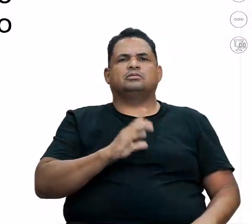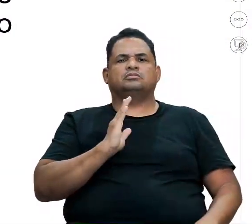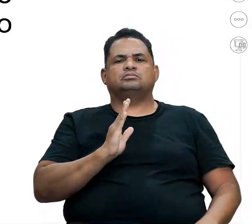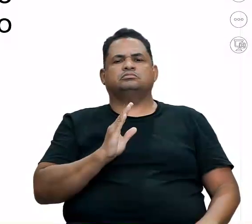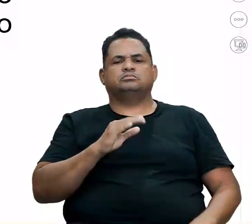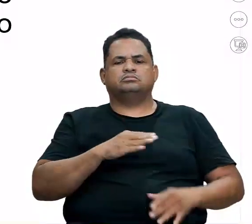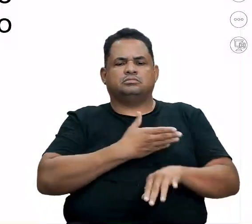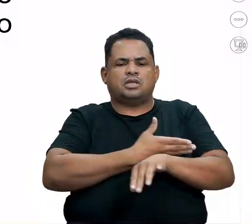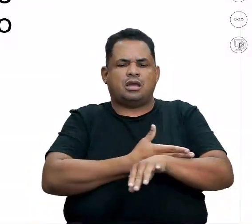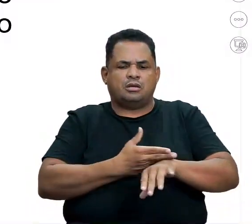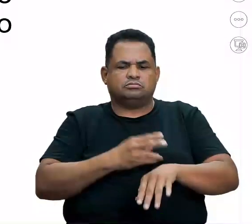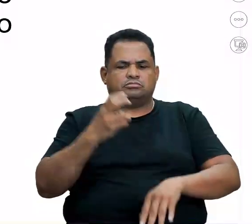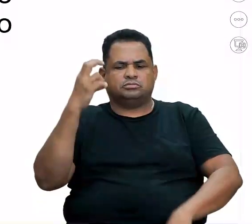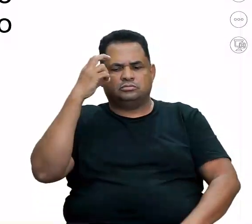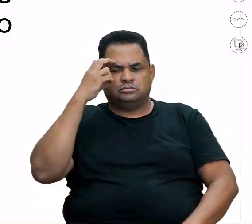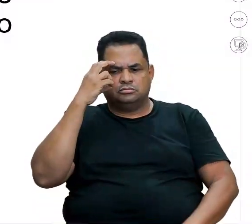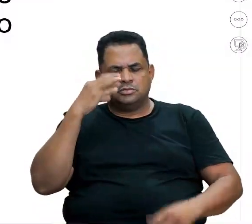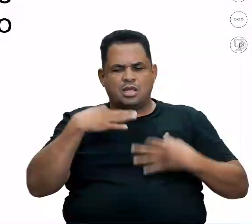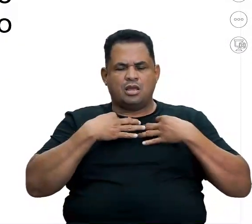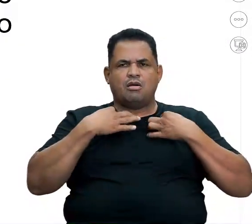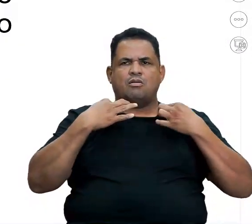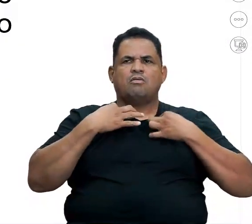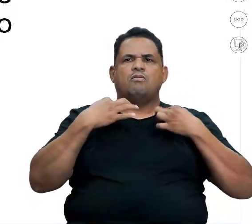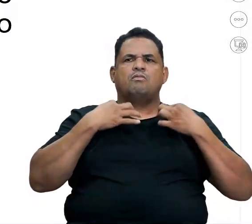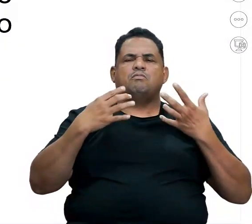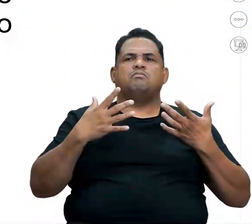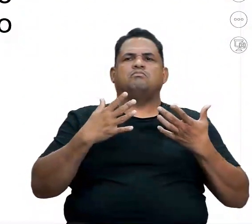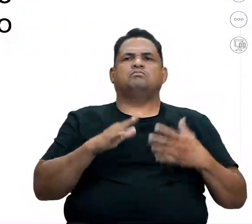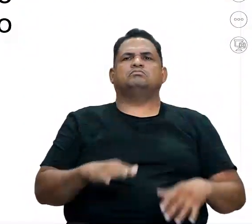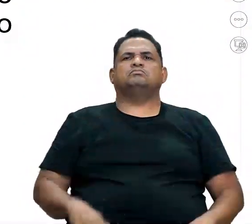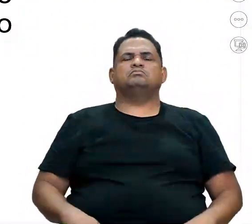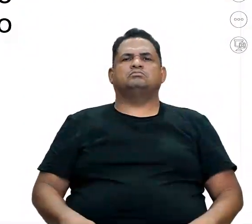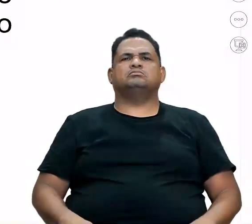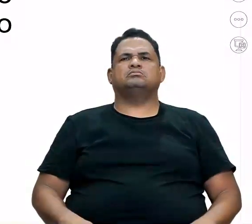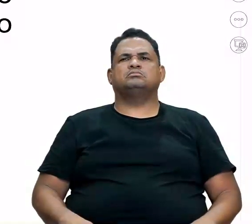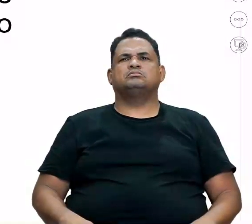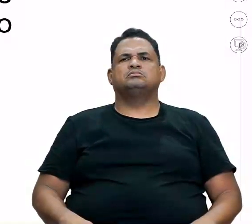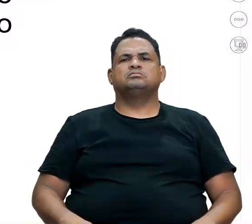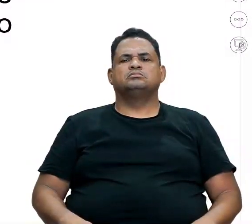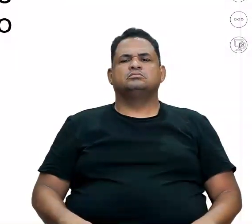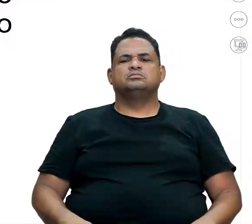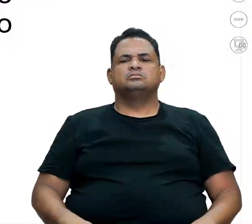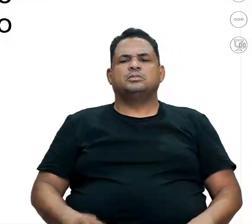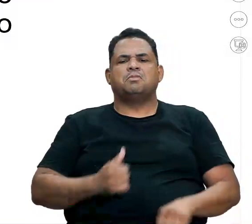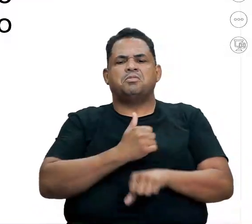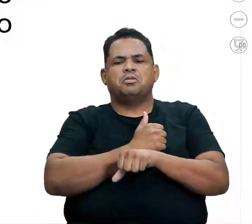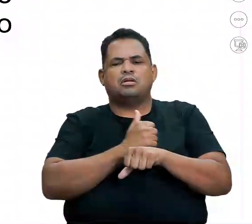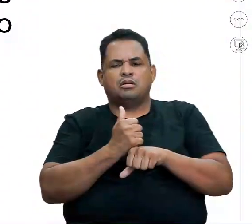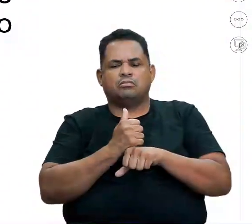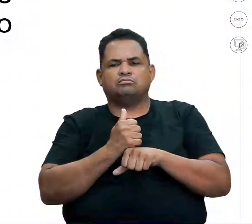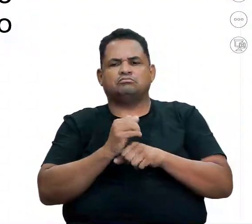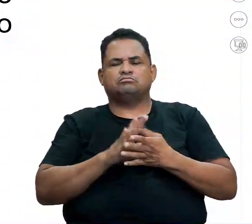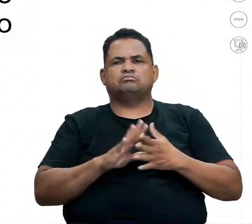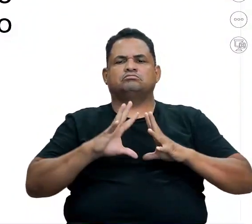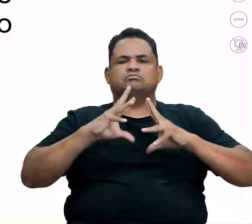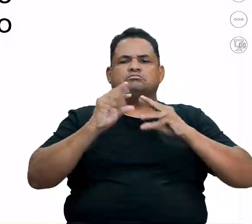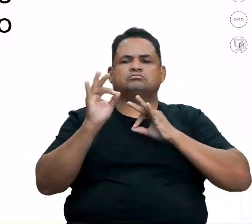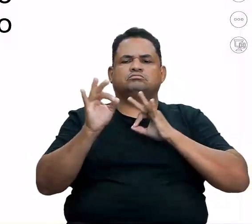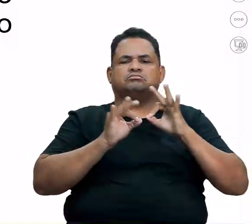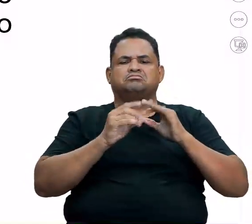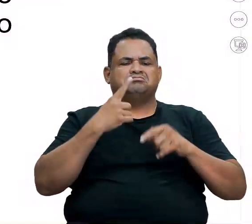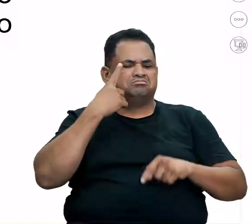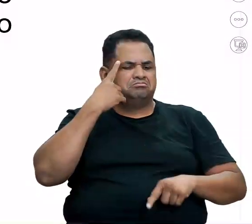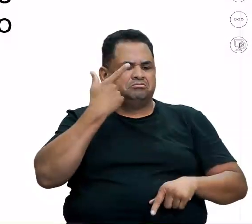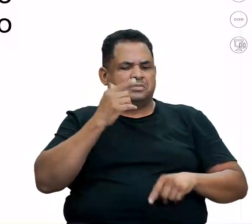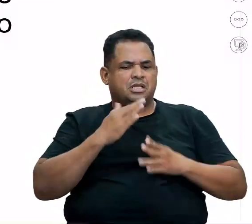hábitos culturais, as roupas, os hábitos, enfim, a moral. Tudo eles achavam que vinha